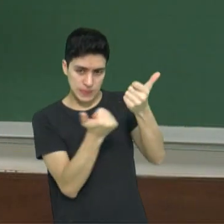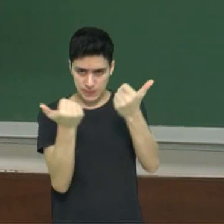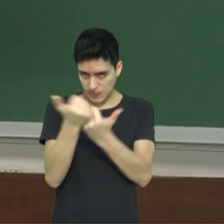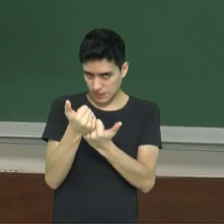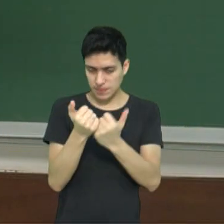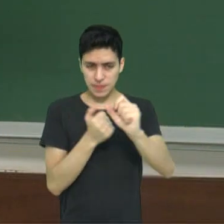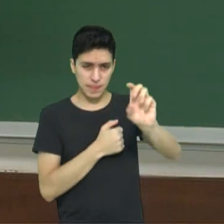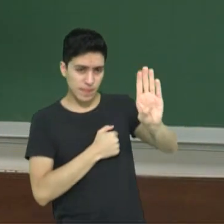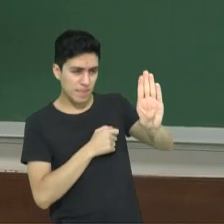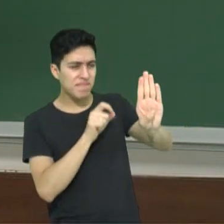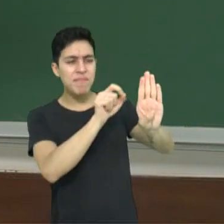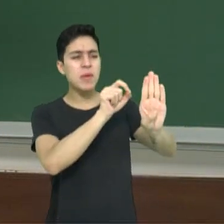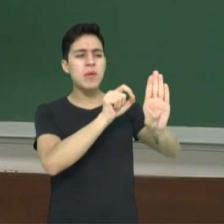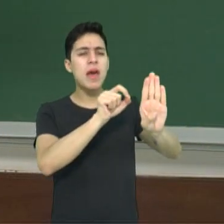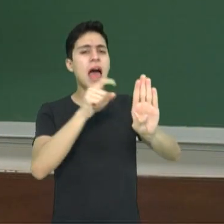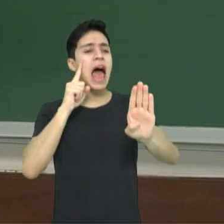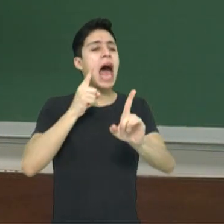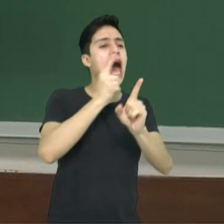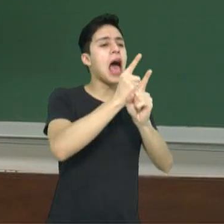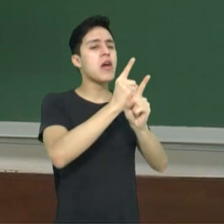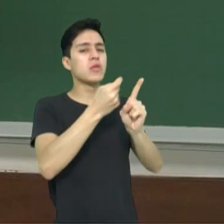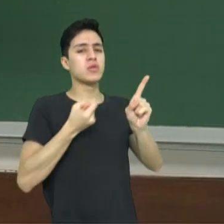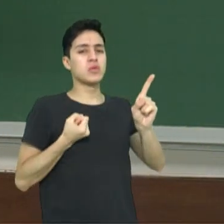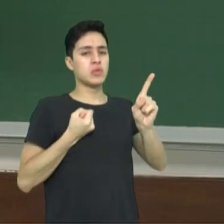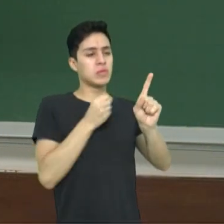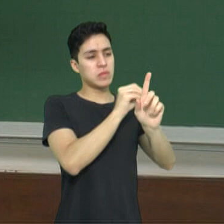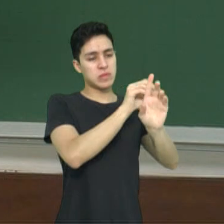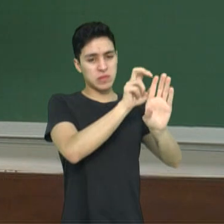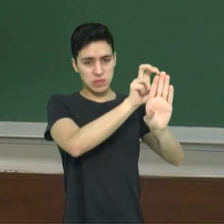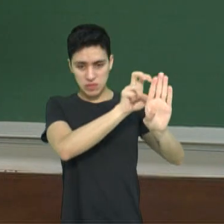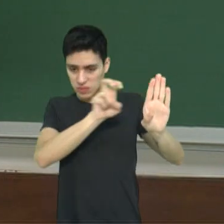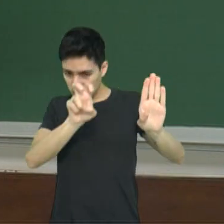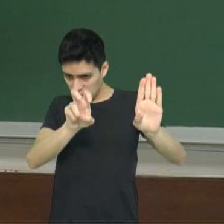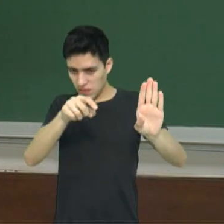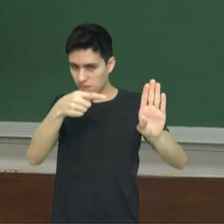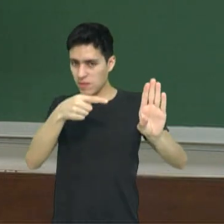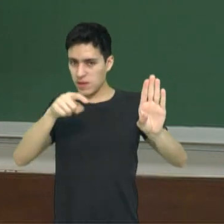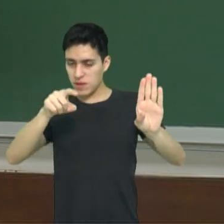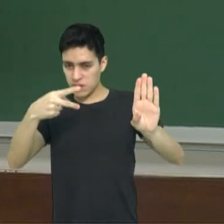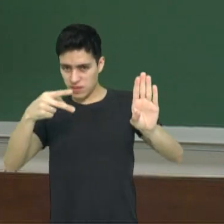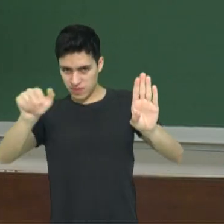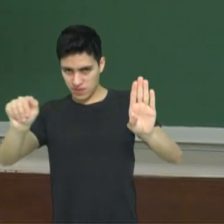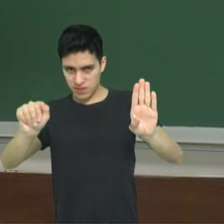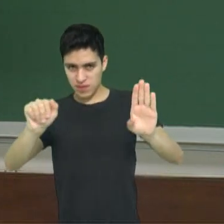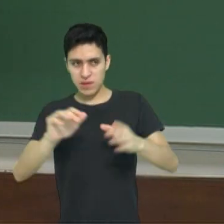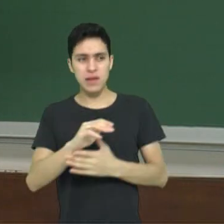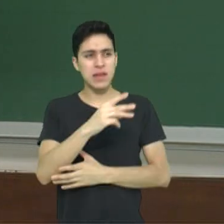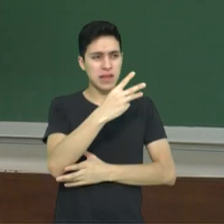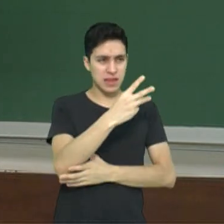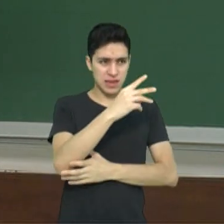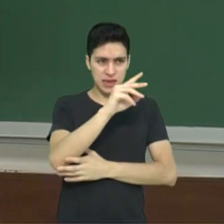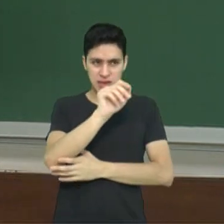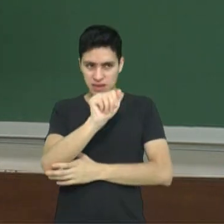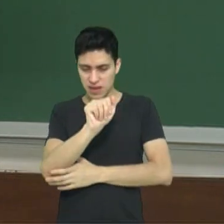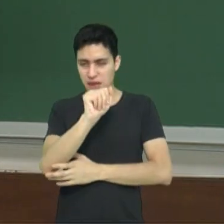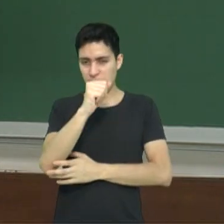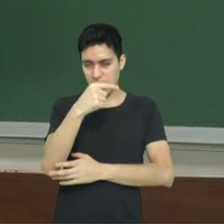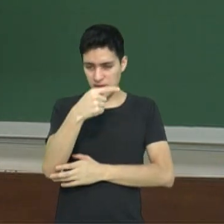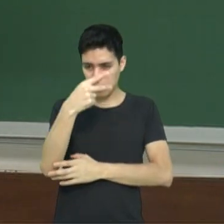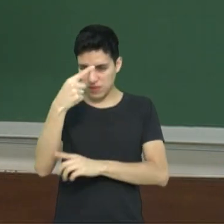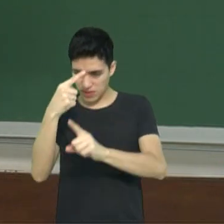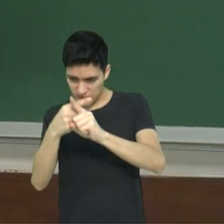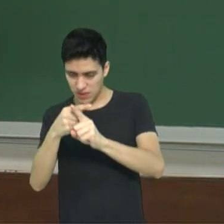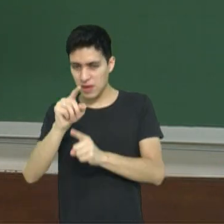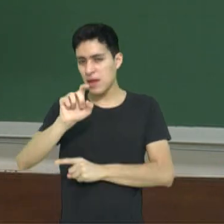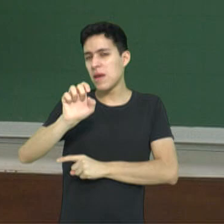que a gente encontrou, que é 5 menos 2A, ok? Então, copia, ó, 3A menos 2 vezes